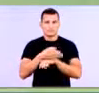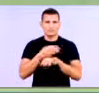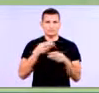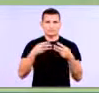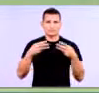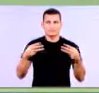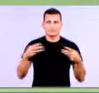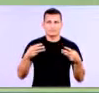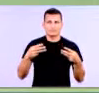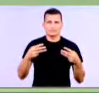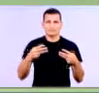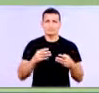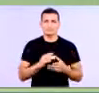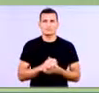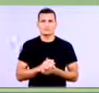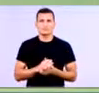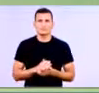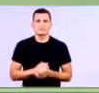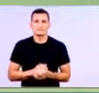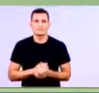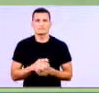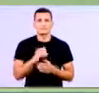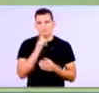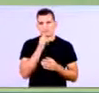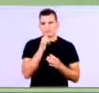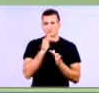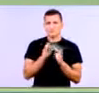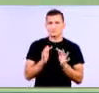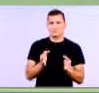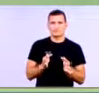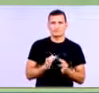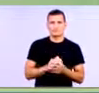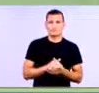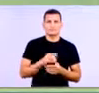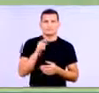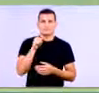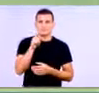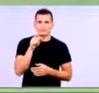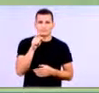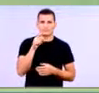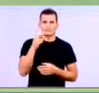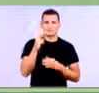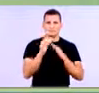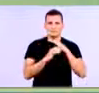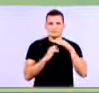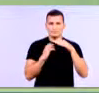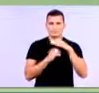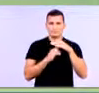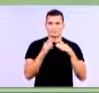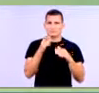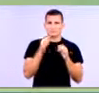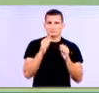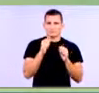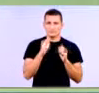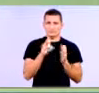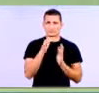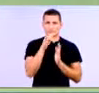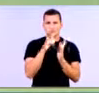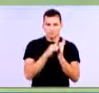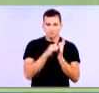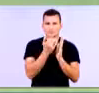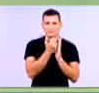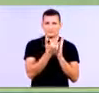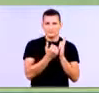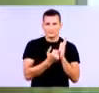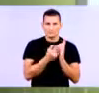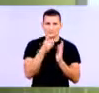rede, uma situação simples. Você, na sua empresa, você pode instalar programas,